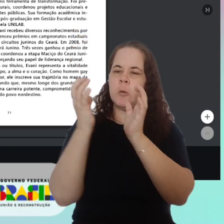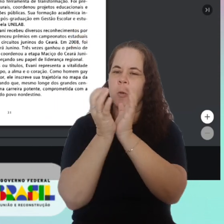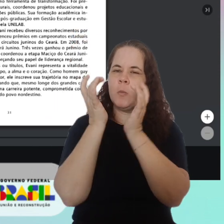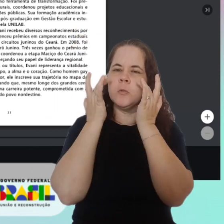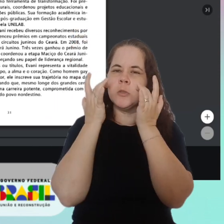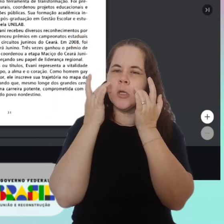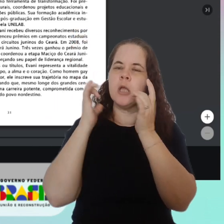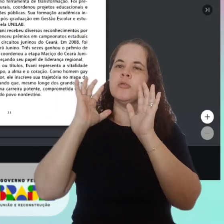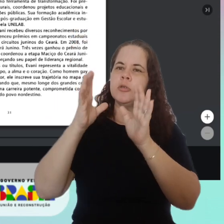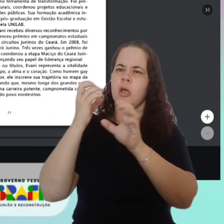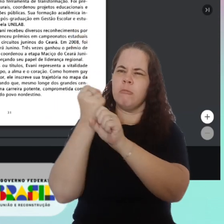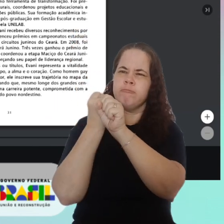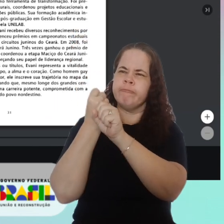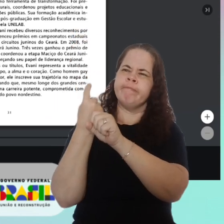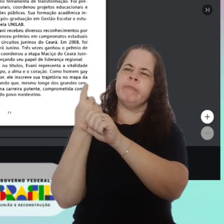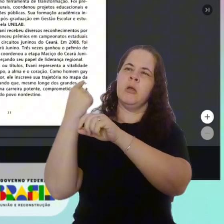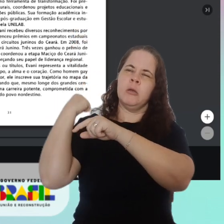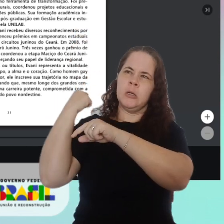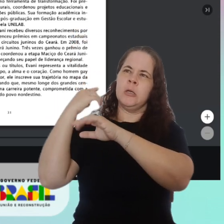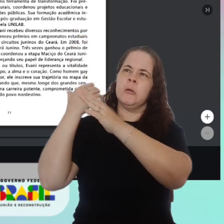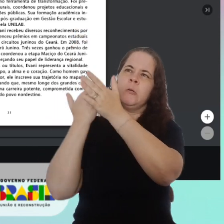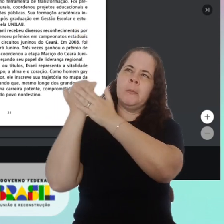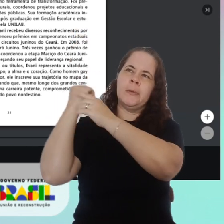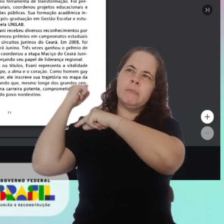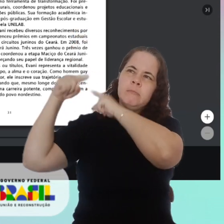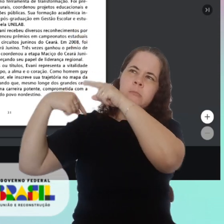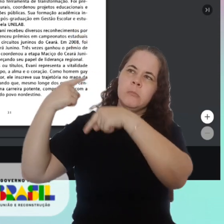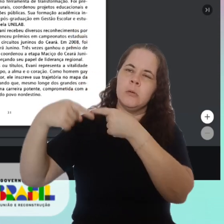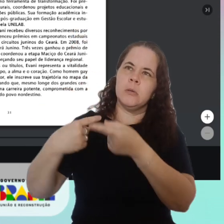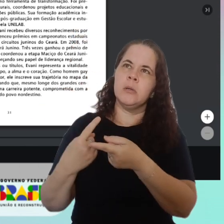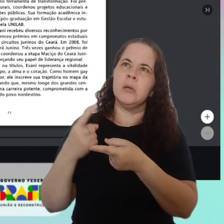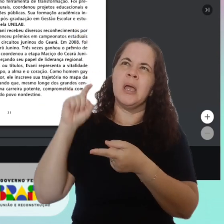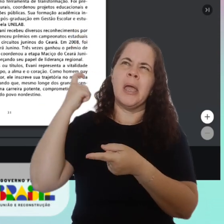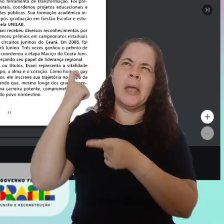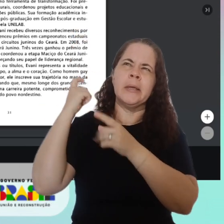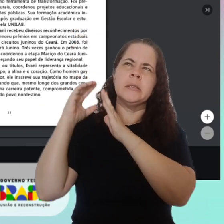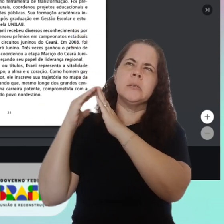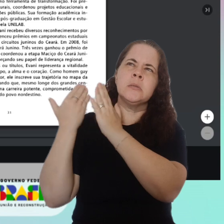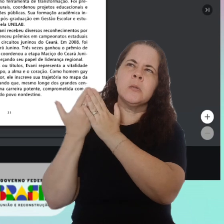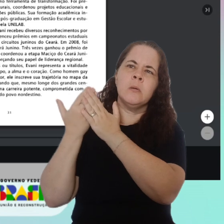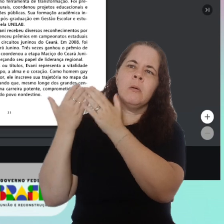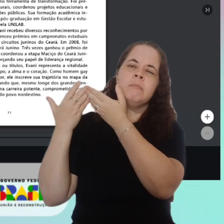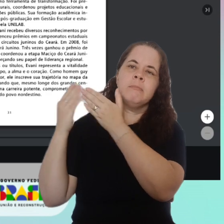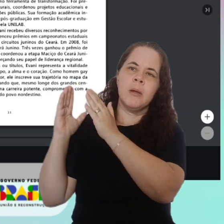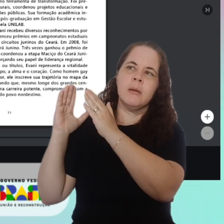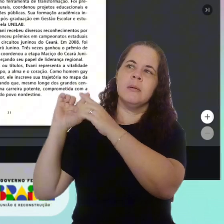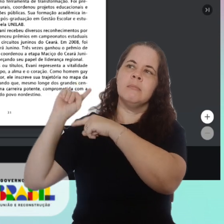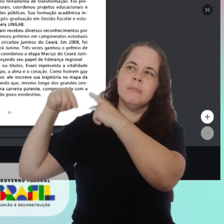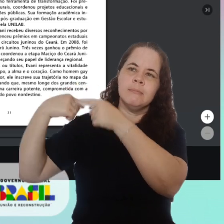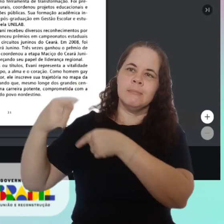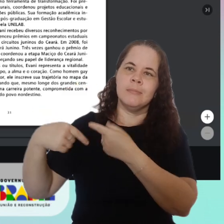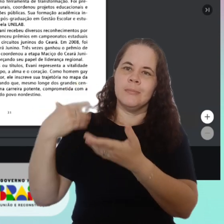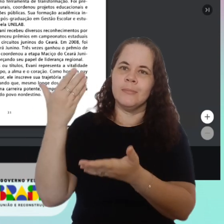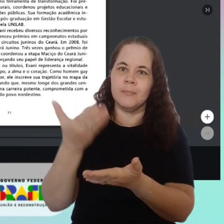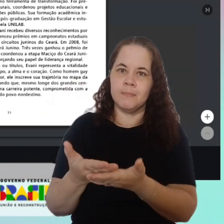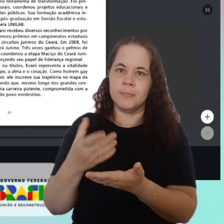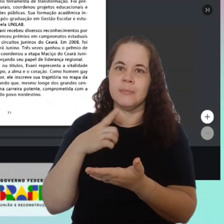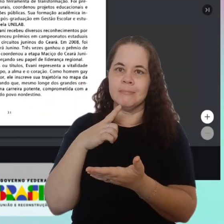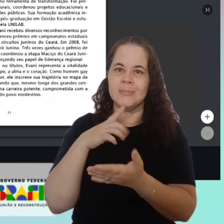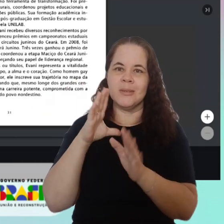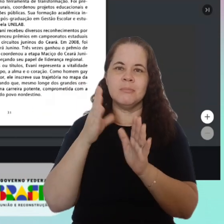teatro que já existe há muito tempo, que começou na escola, né? Então, assim, é uma pessoa que tem uma